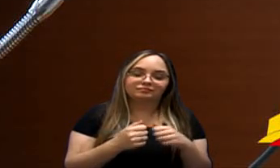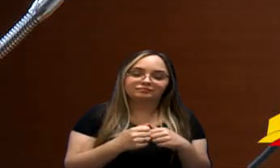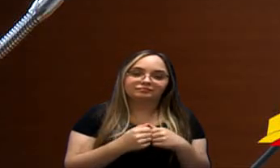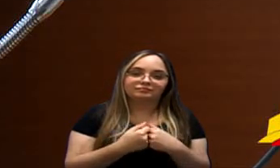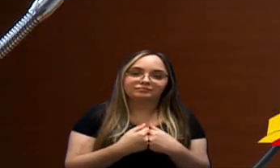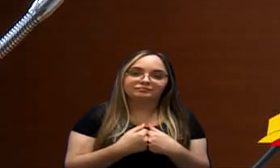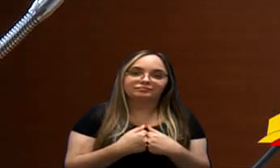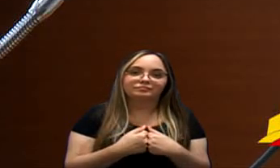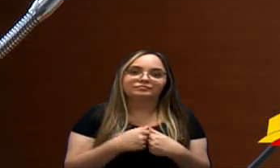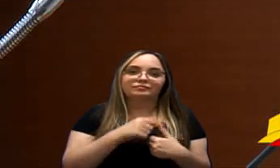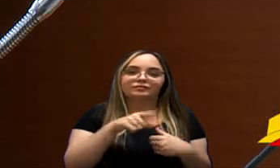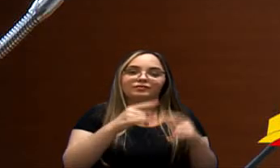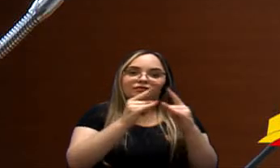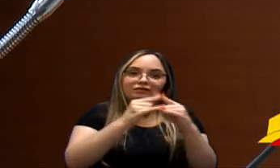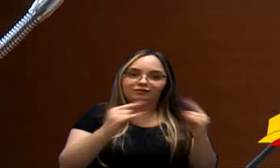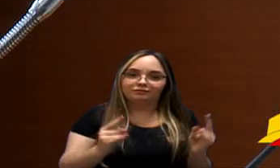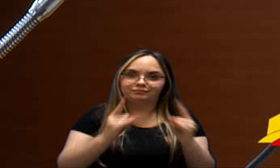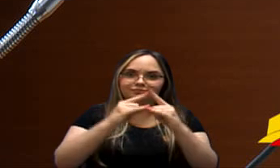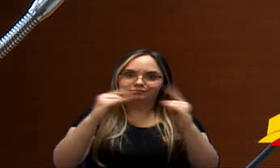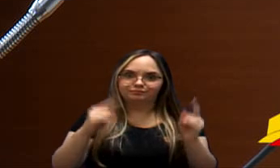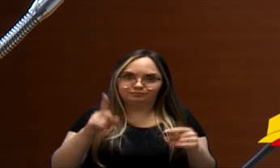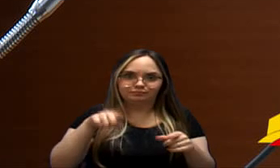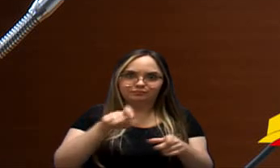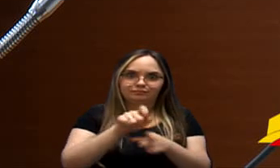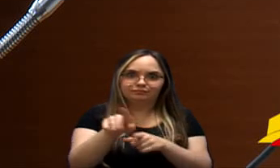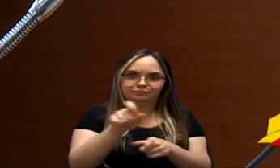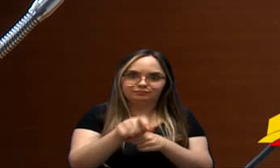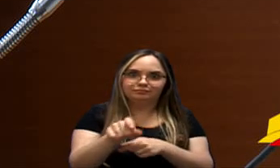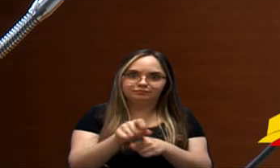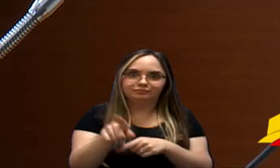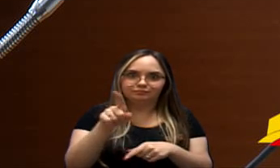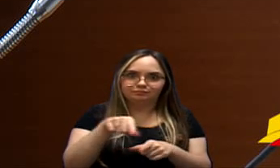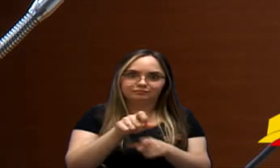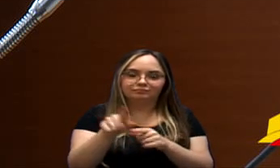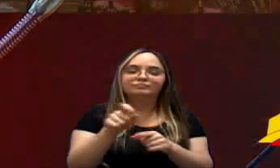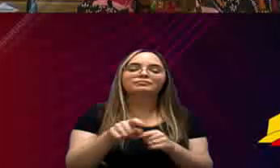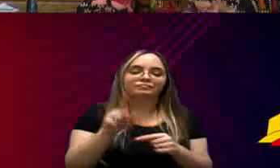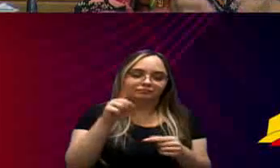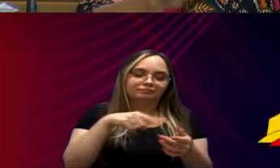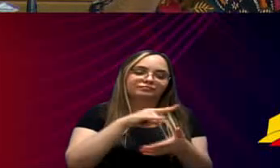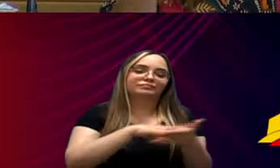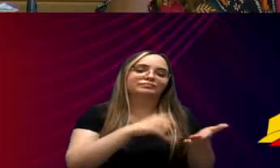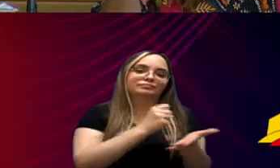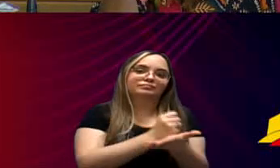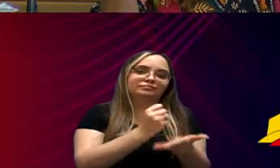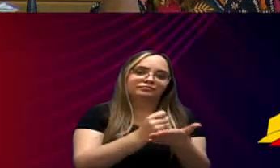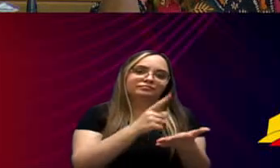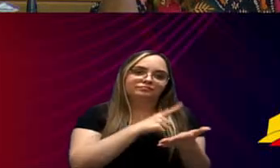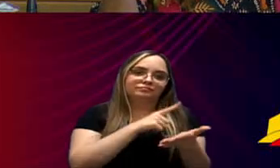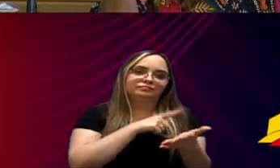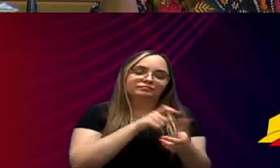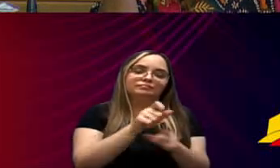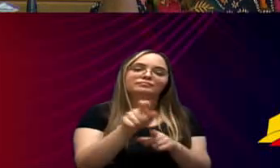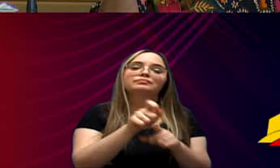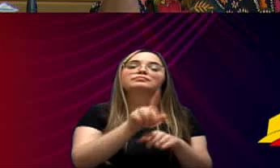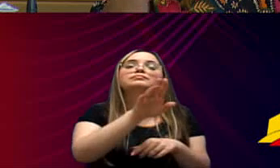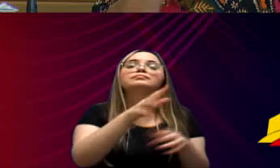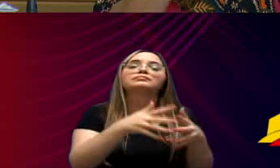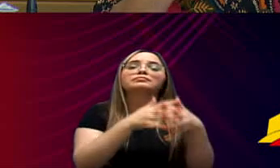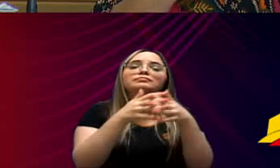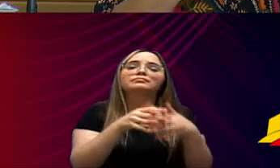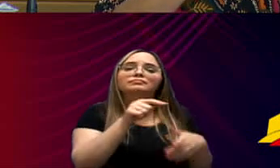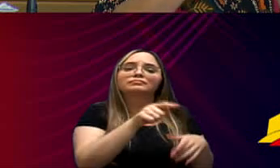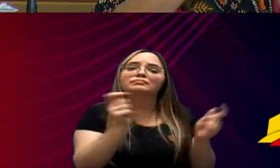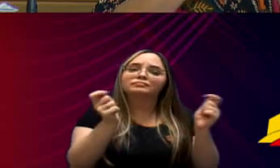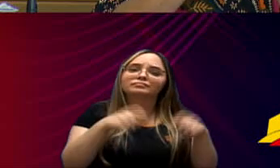aquelas tendas são alugadas? São. Nós temos contratos regulares. A gente... Pois é, mas se tivesse o caminhão,